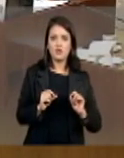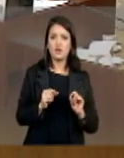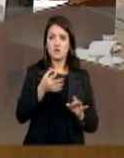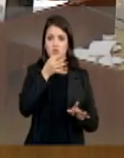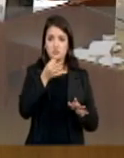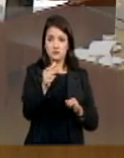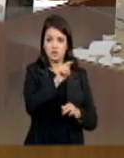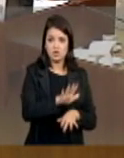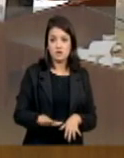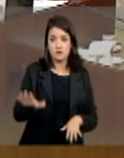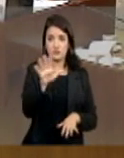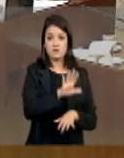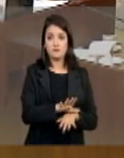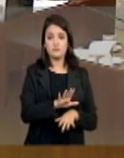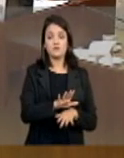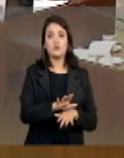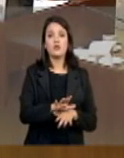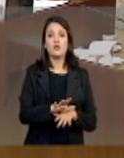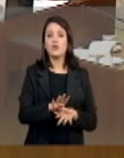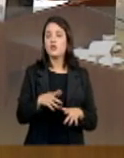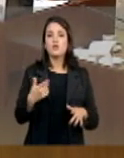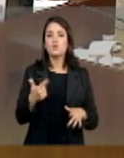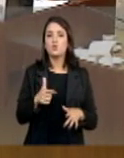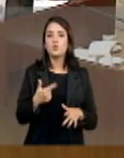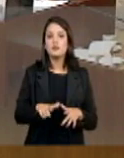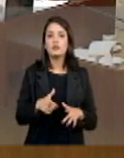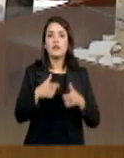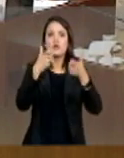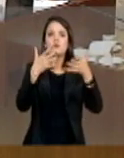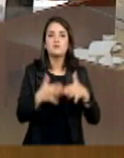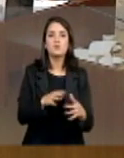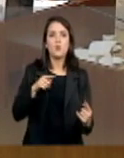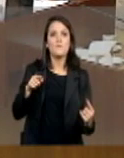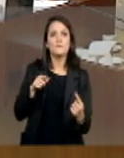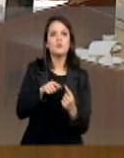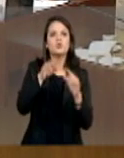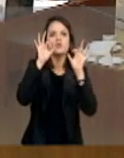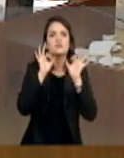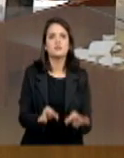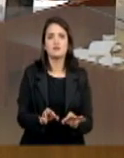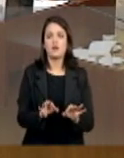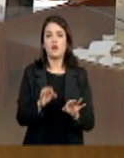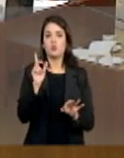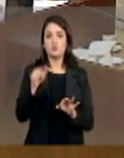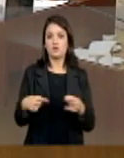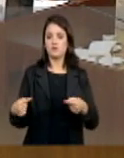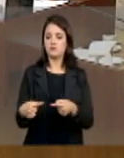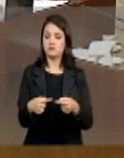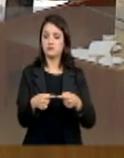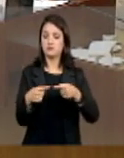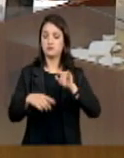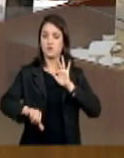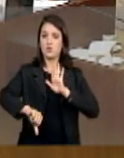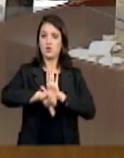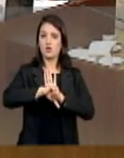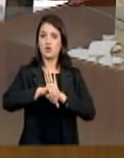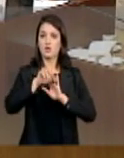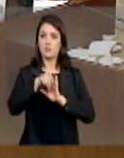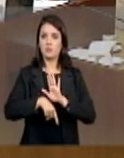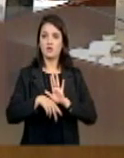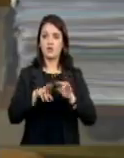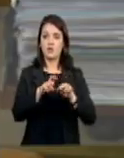destituídos da necessária e específica indicação de causa provável que se qualifica como pressuposto